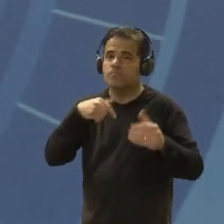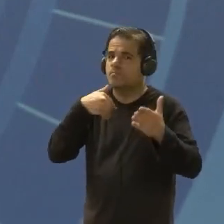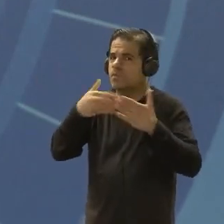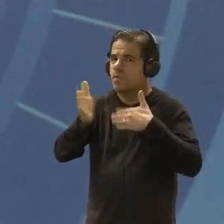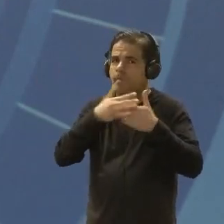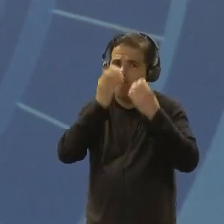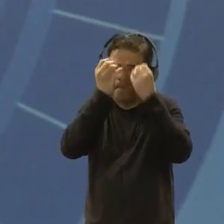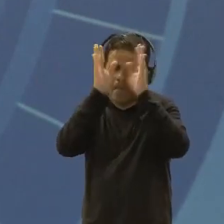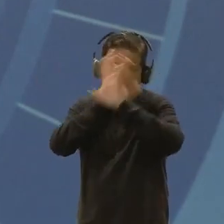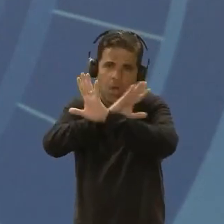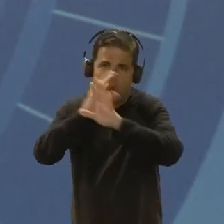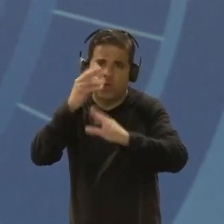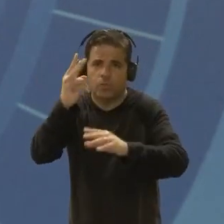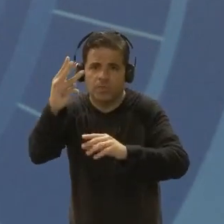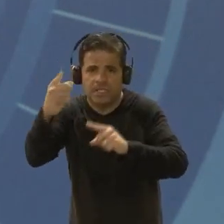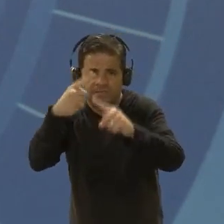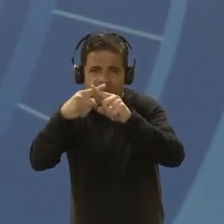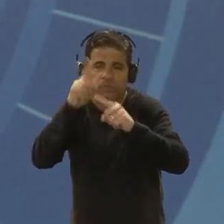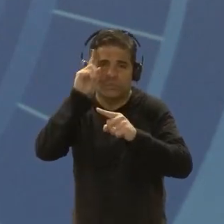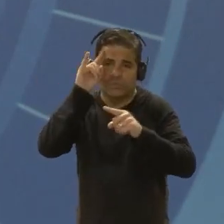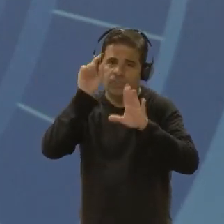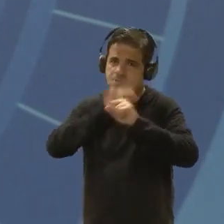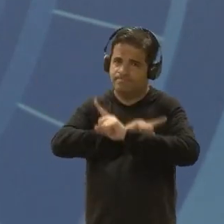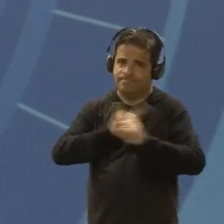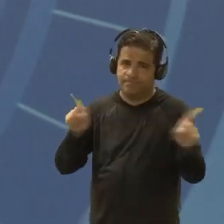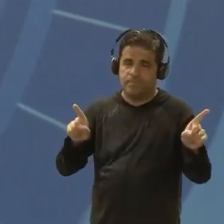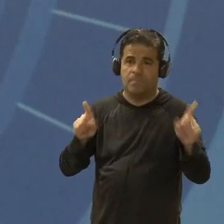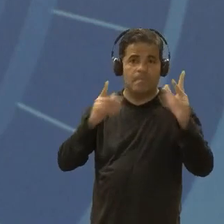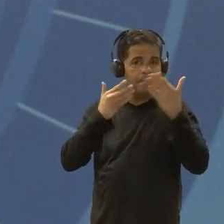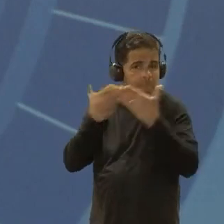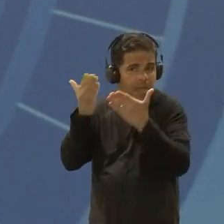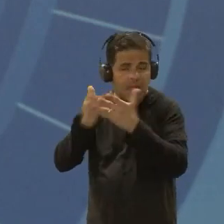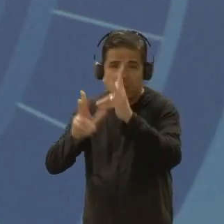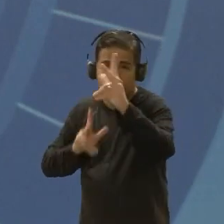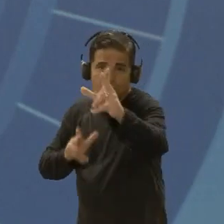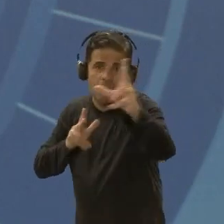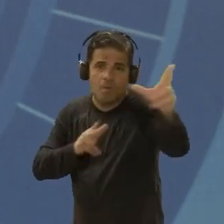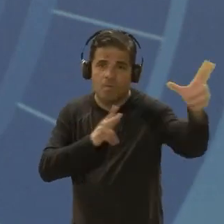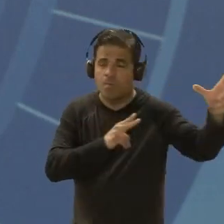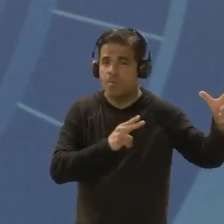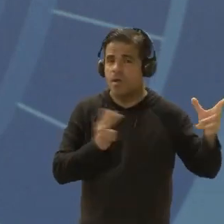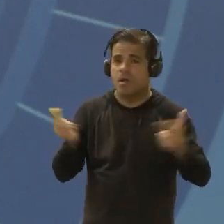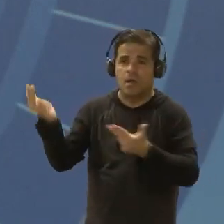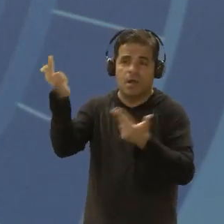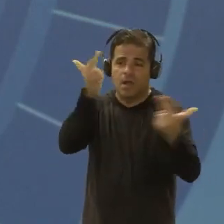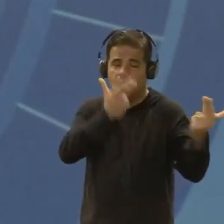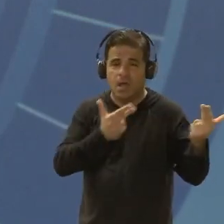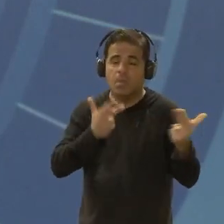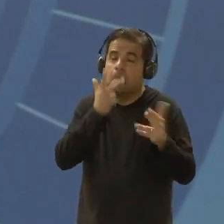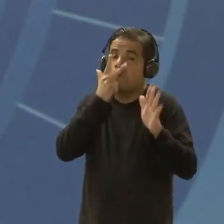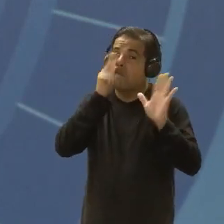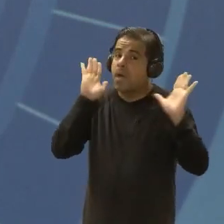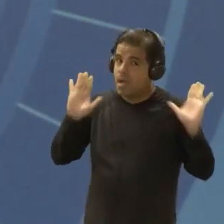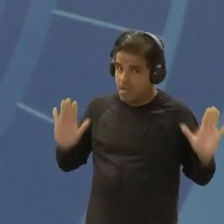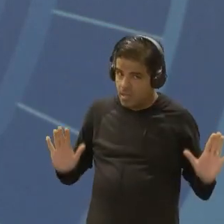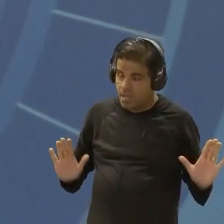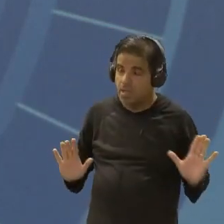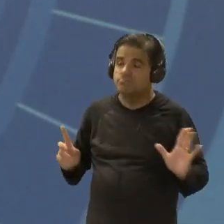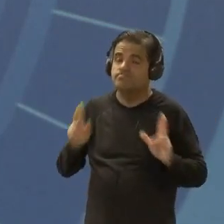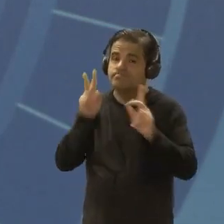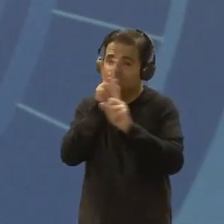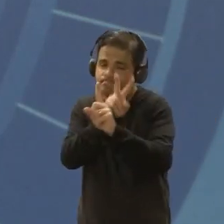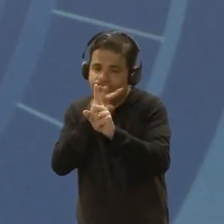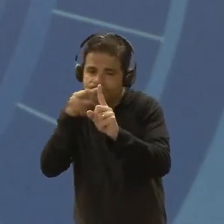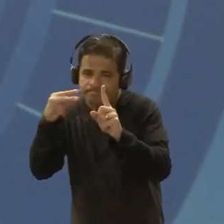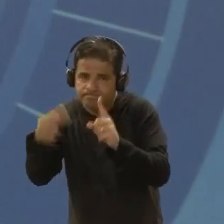se 3 vezes ao dia ou 2, que perde peso igual se você fizer a mesma caloria. Mas parece, do ponto de vista